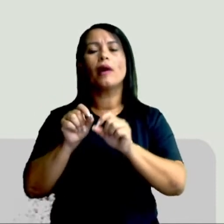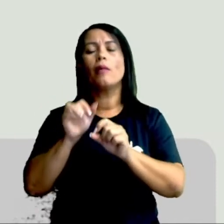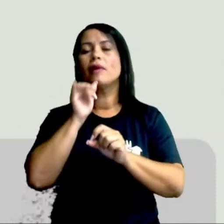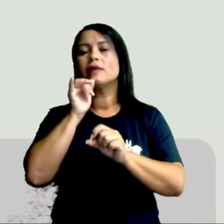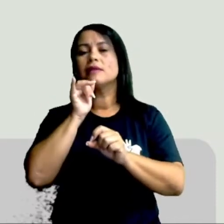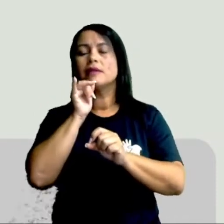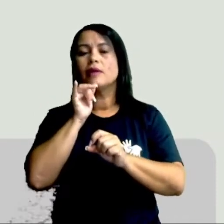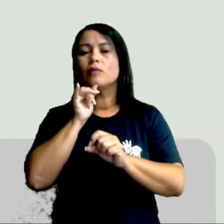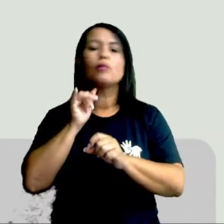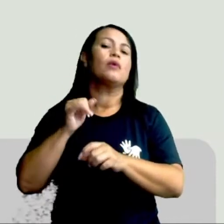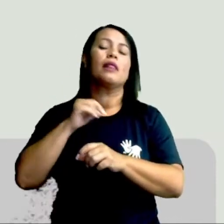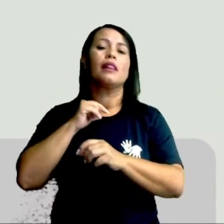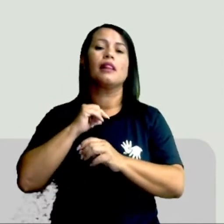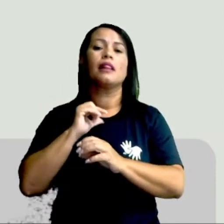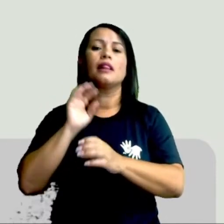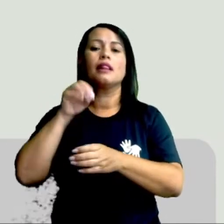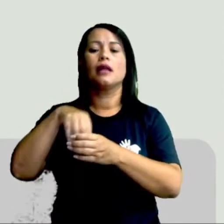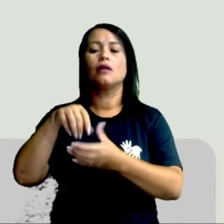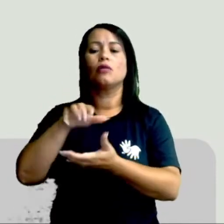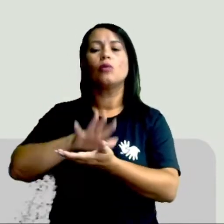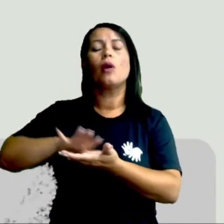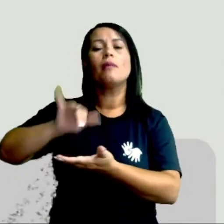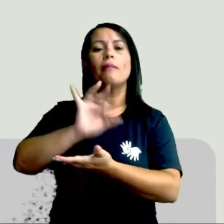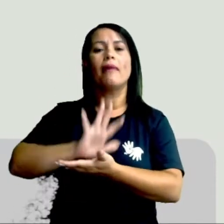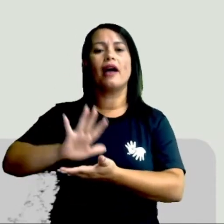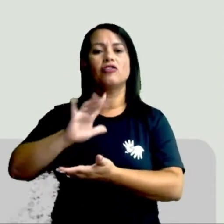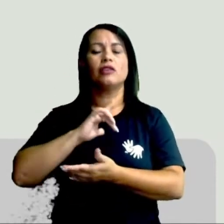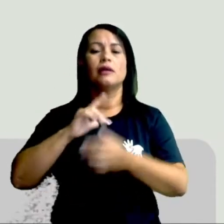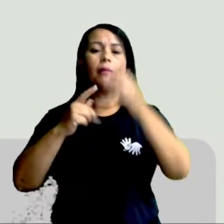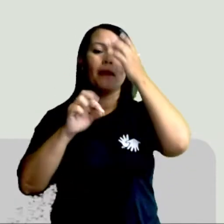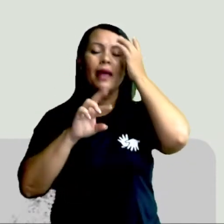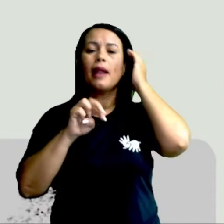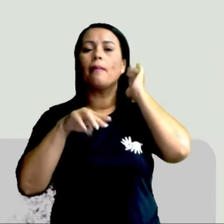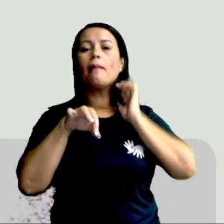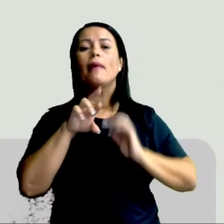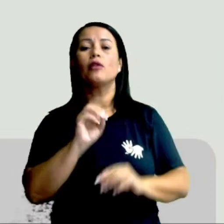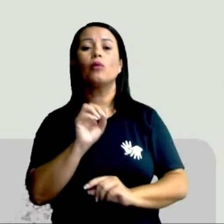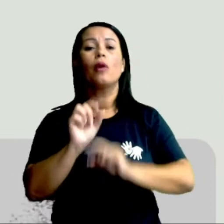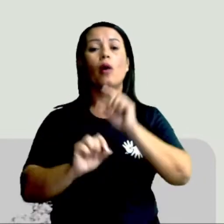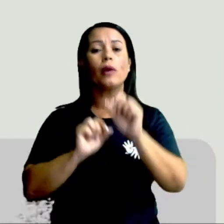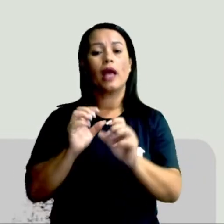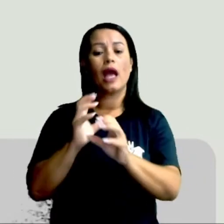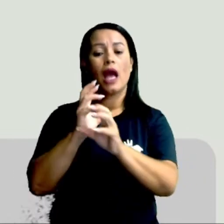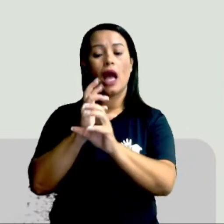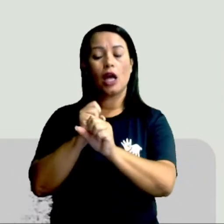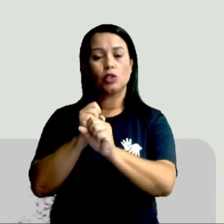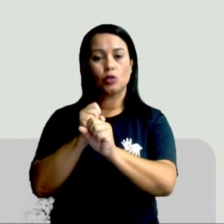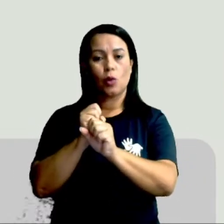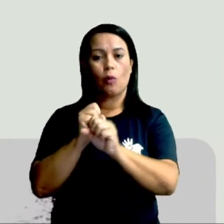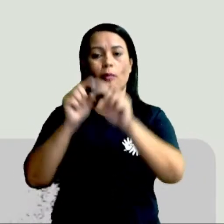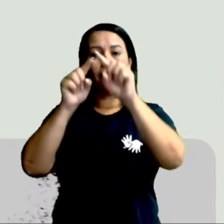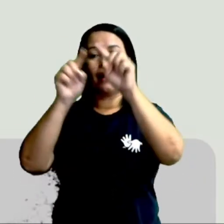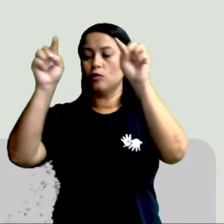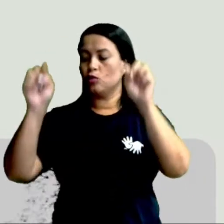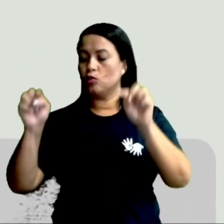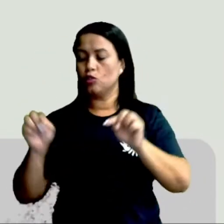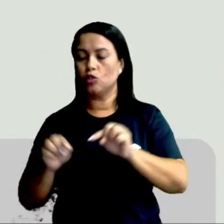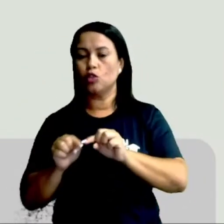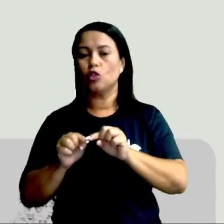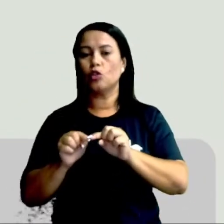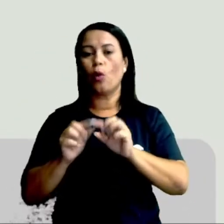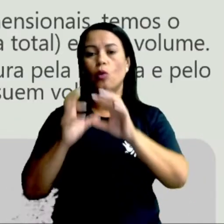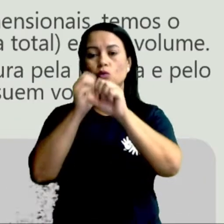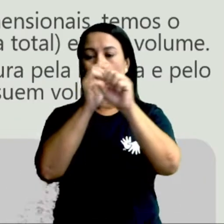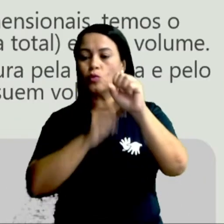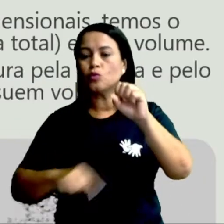figura geométrica. Perímetro, soma das medidas de todos os lados, né? Ou seja, as medidas de todos os lados